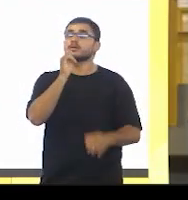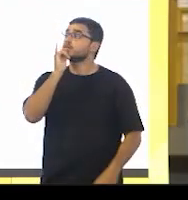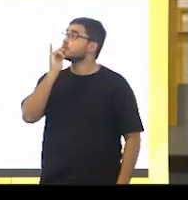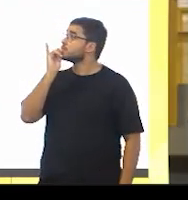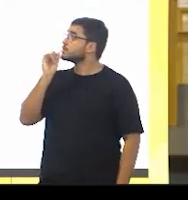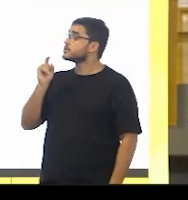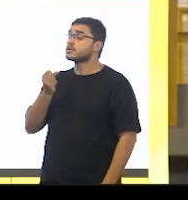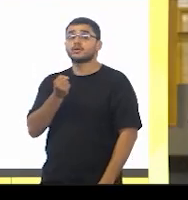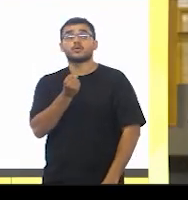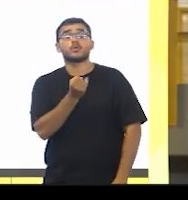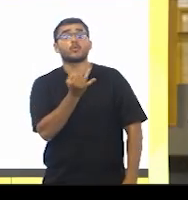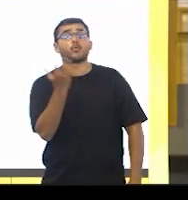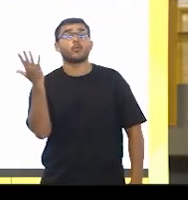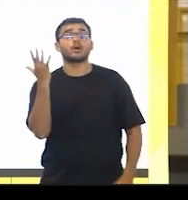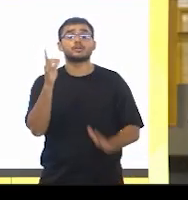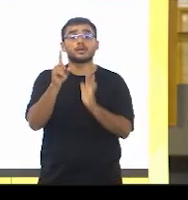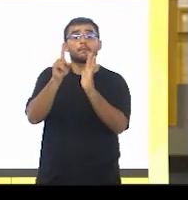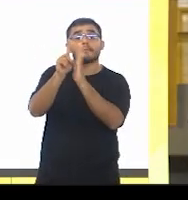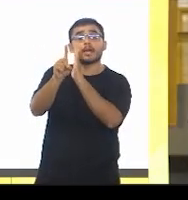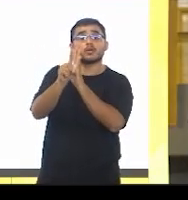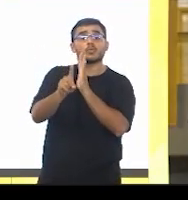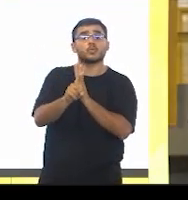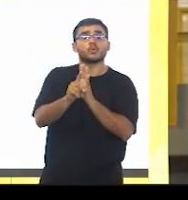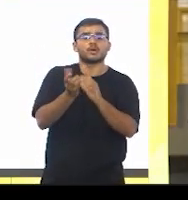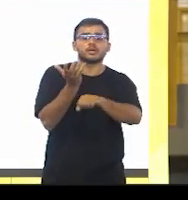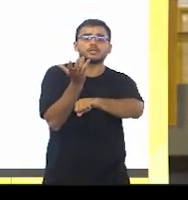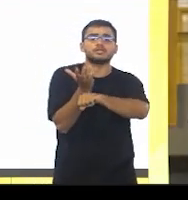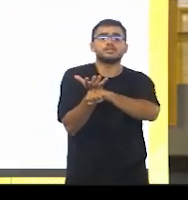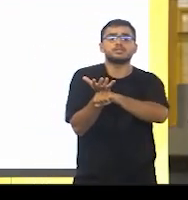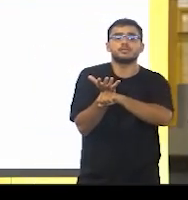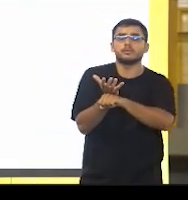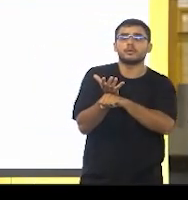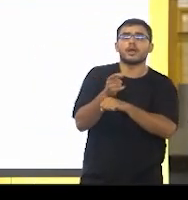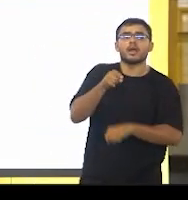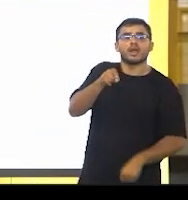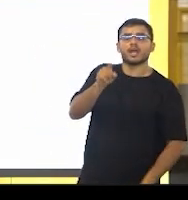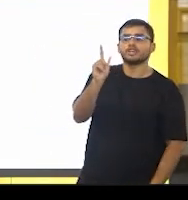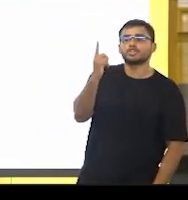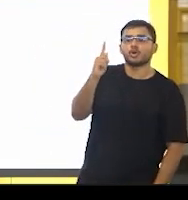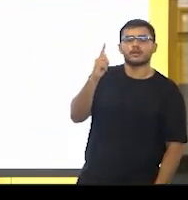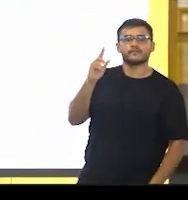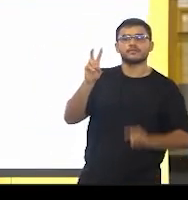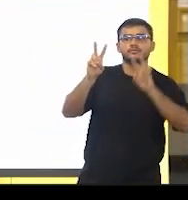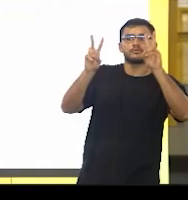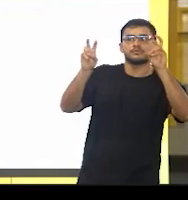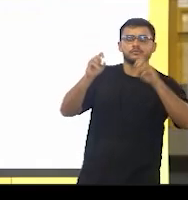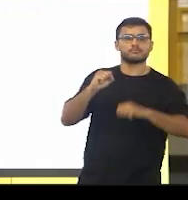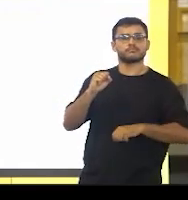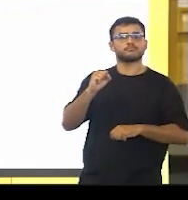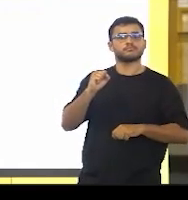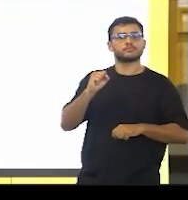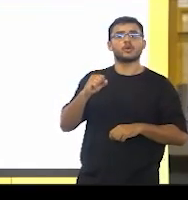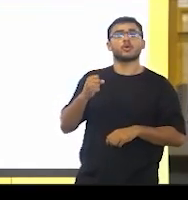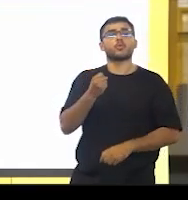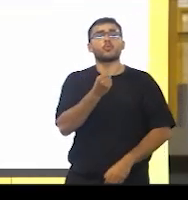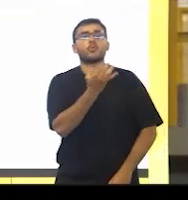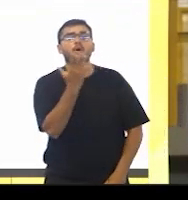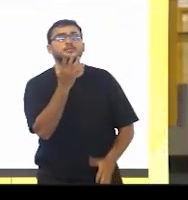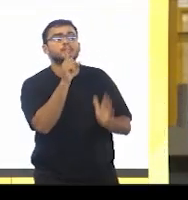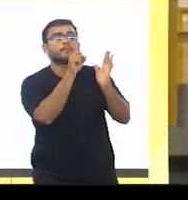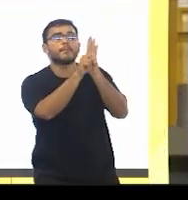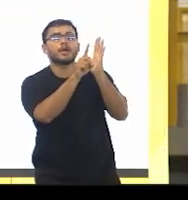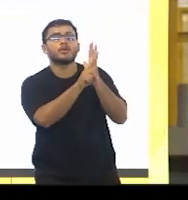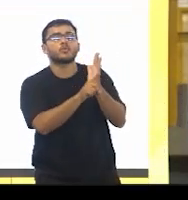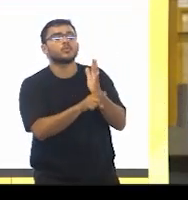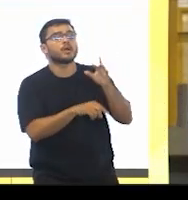quantas questões eu preciso acertar em humanas, em matemática, em natureza, para que eu consiga a nota